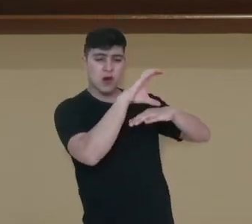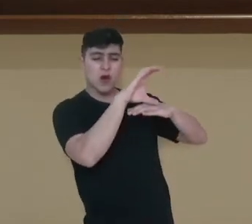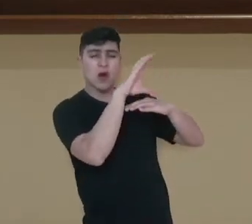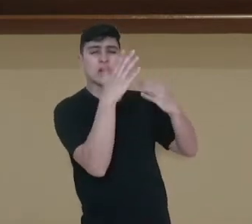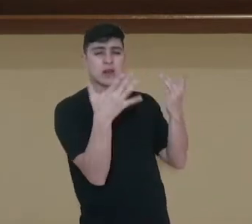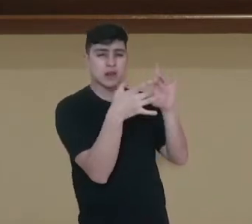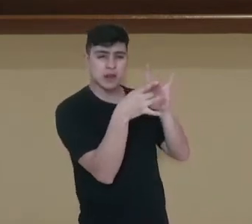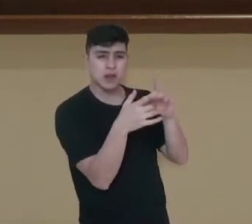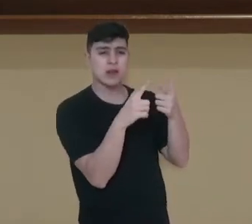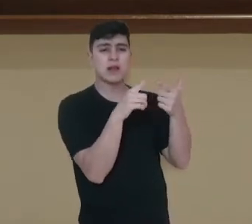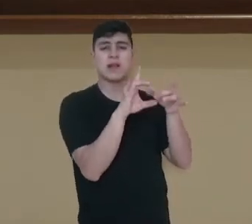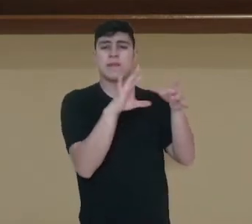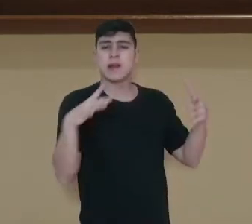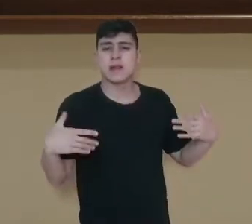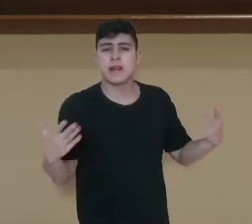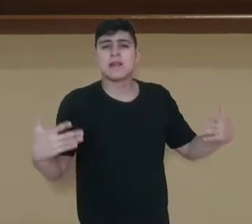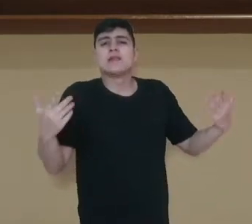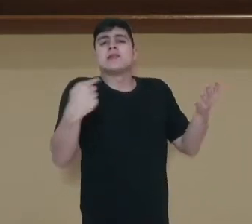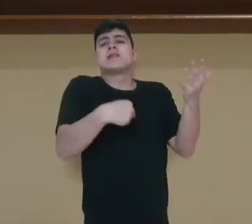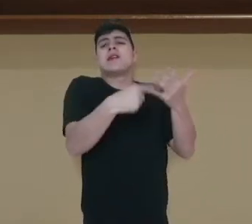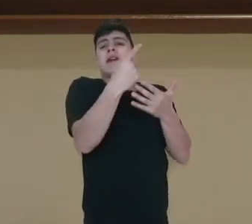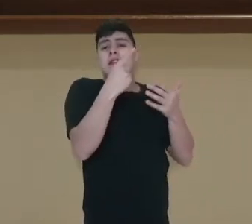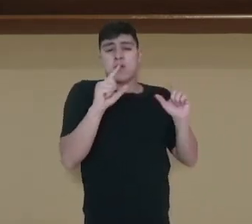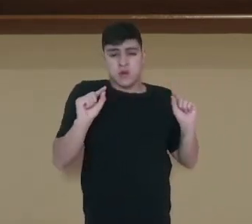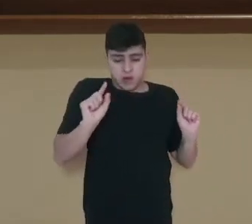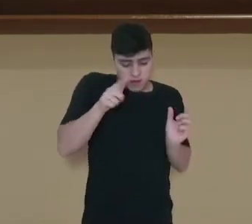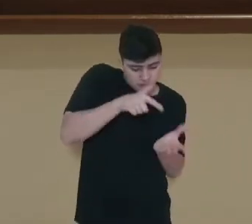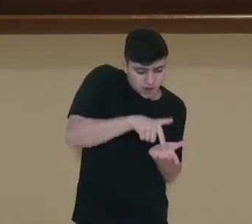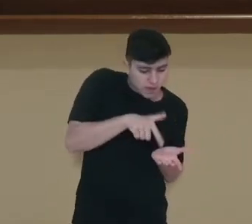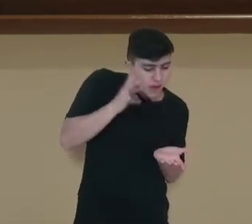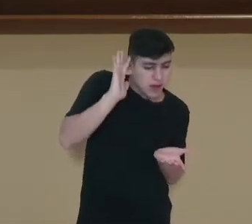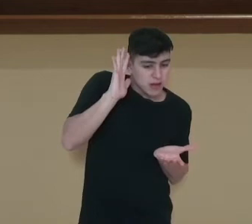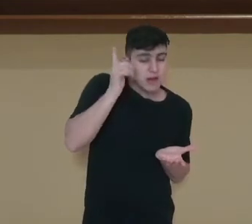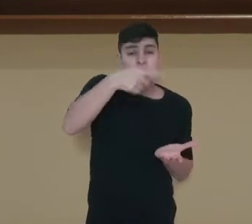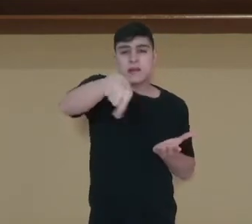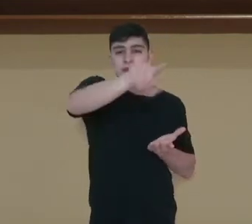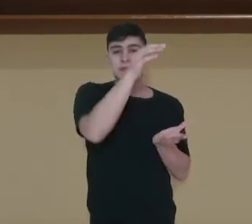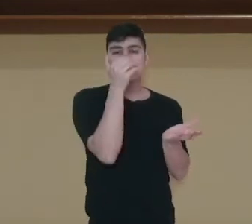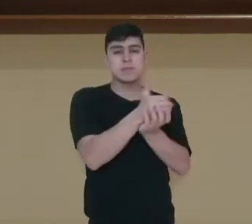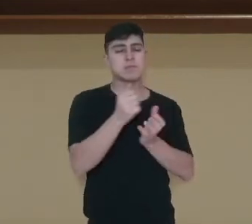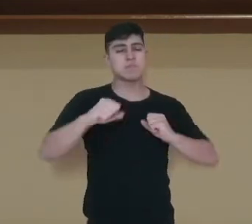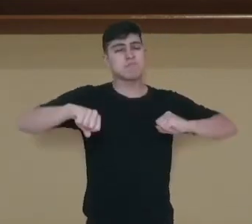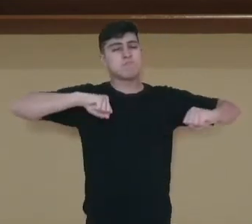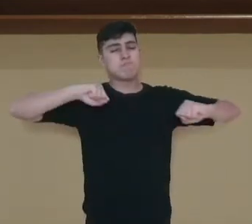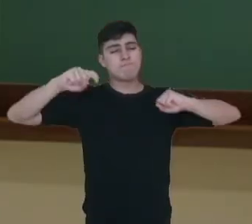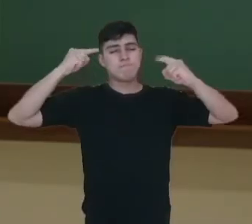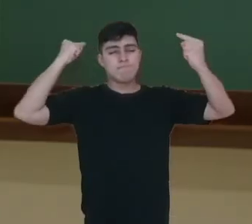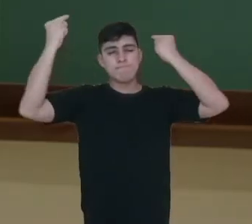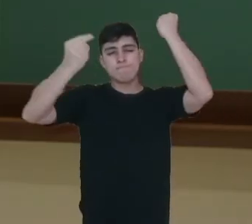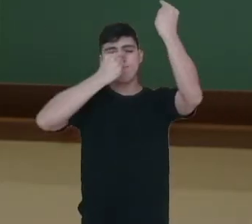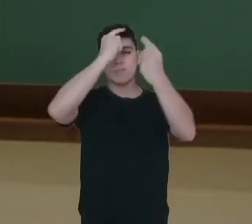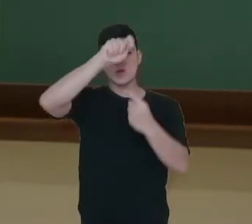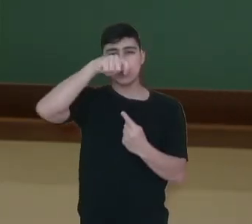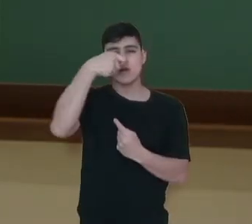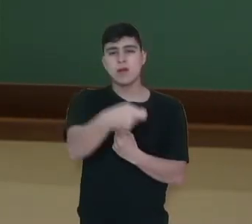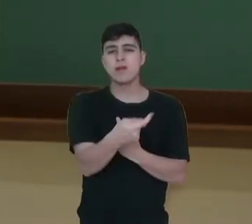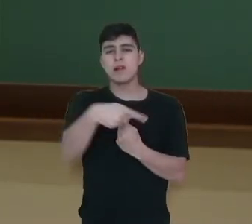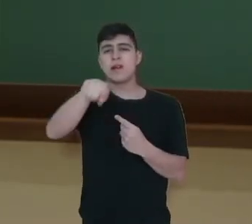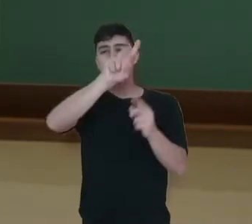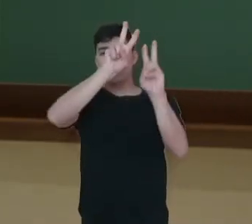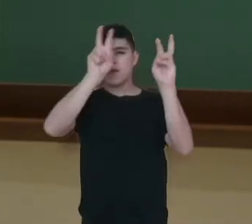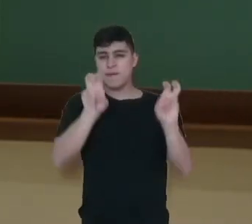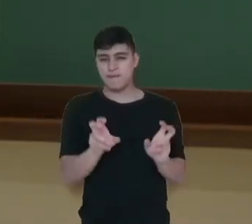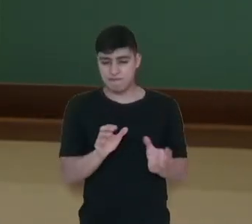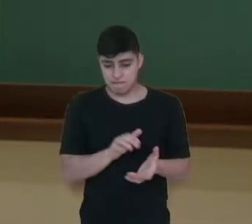de liberdade? Cadê? Será que vai ficar só no papel? Então eles começam a se questionar sobre isso, certo? Então eles